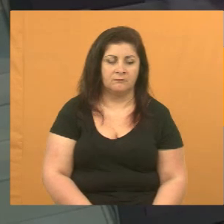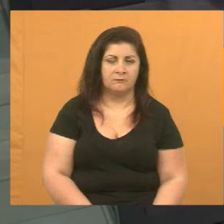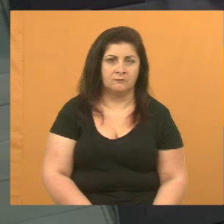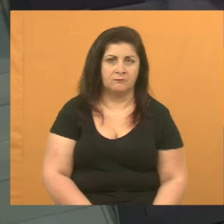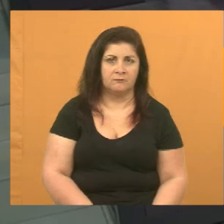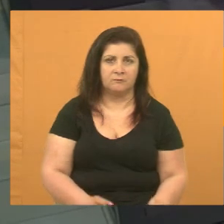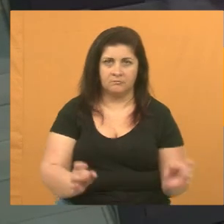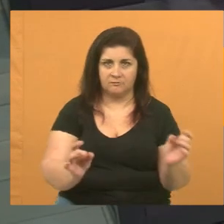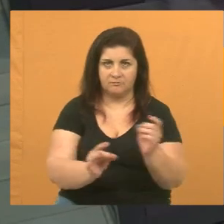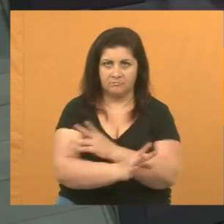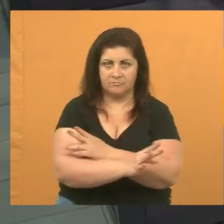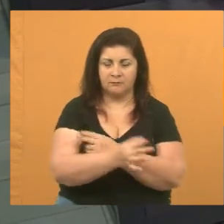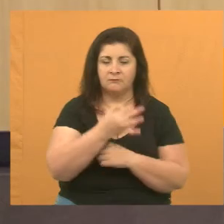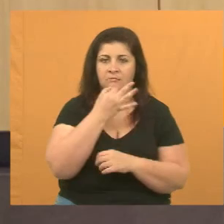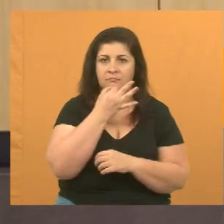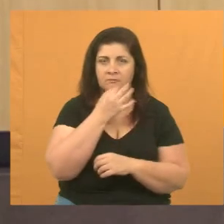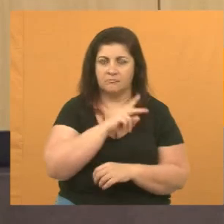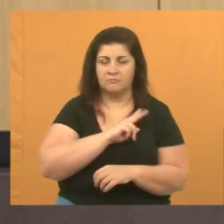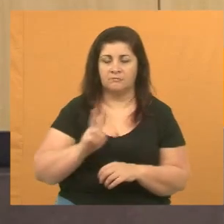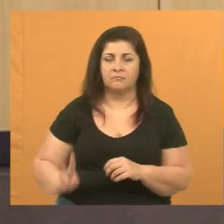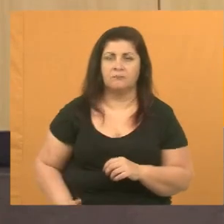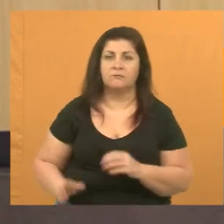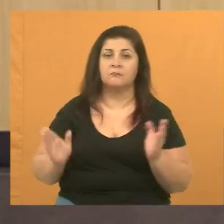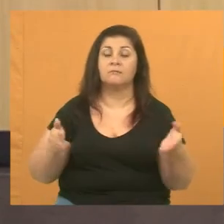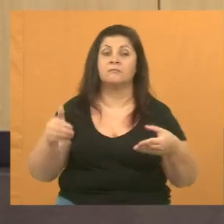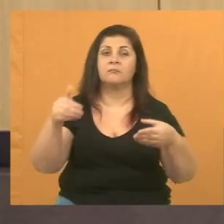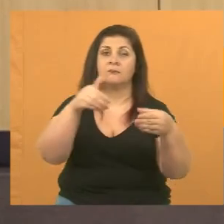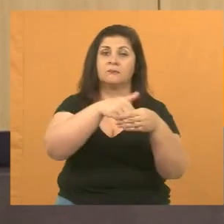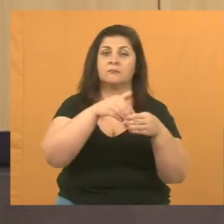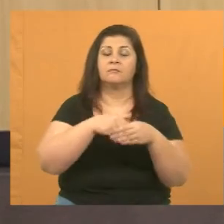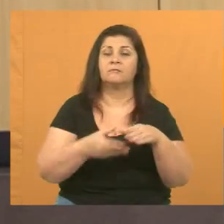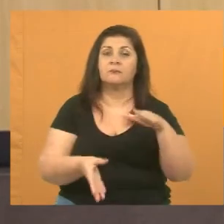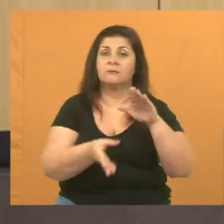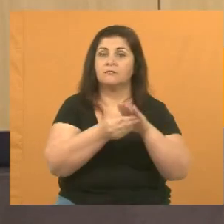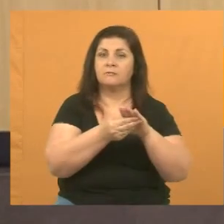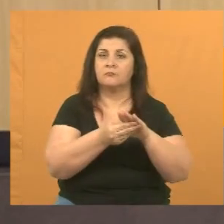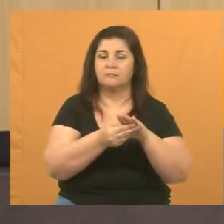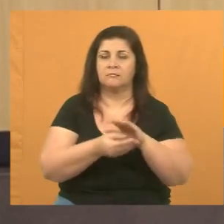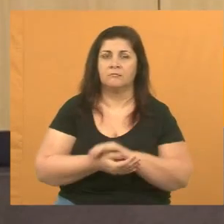Não havendo manifestação dos nobres pares, votação das emendas.